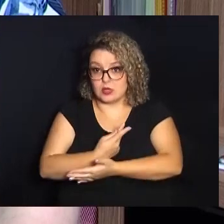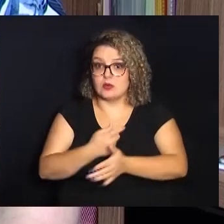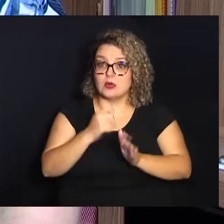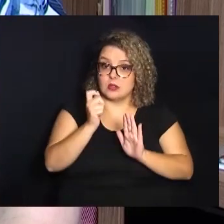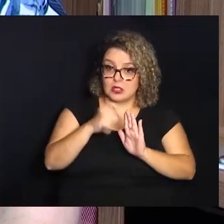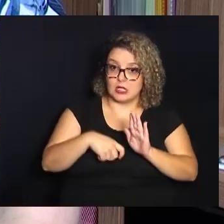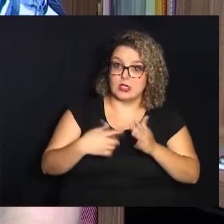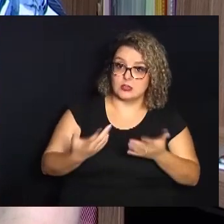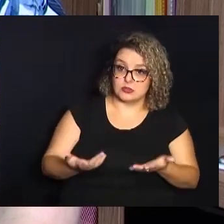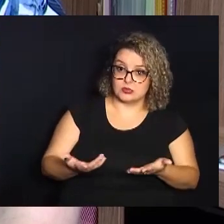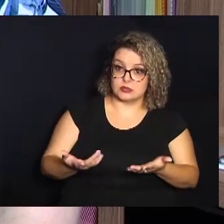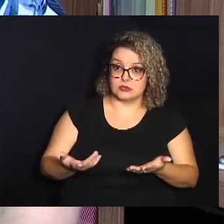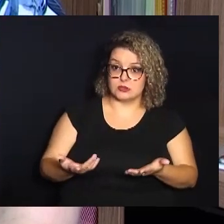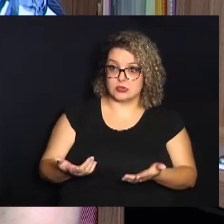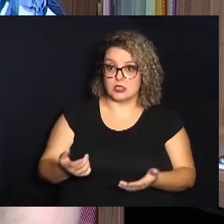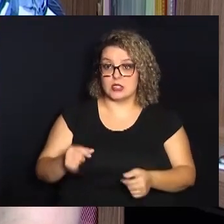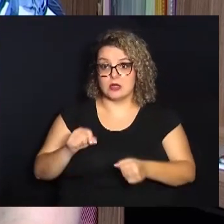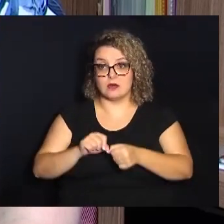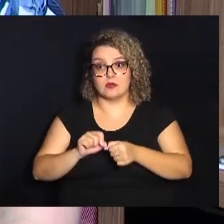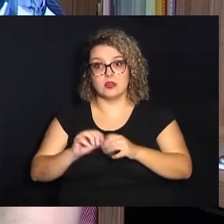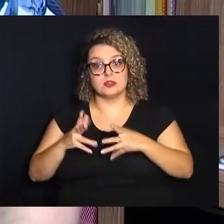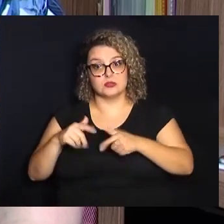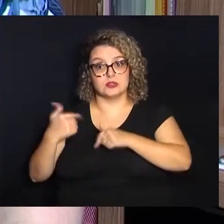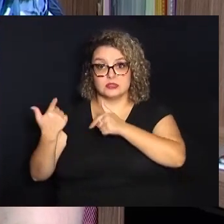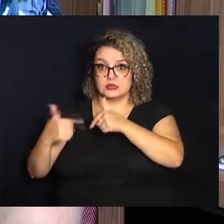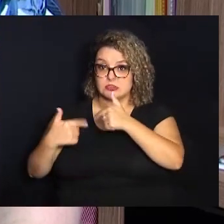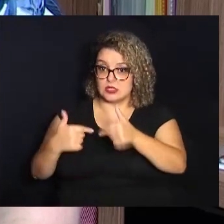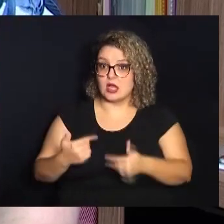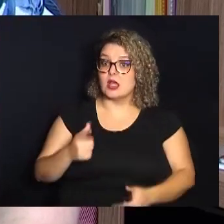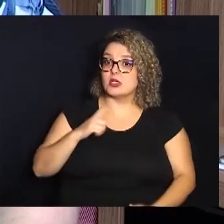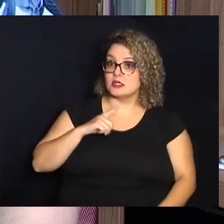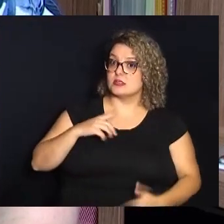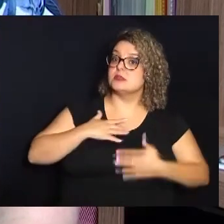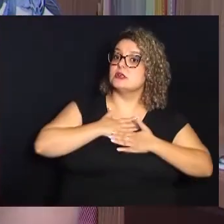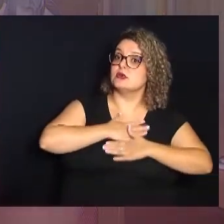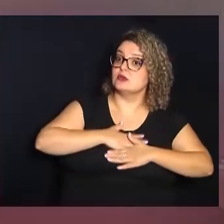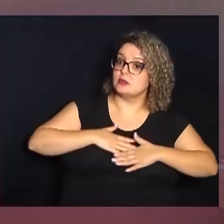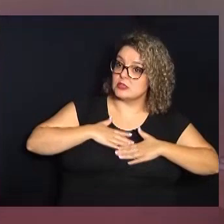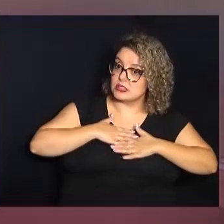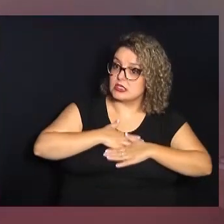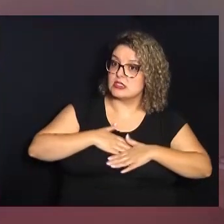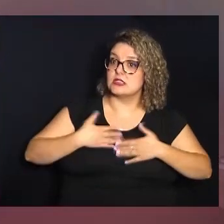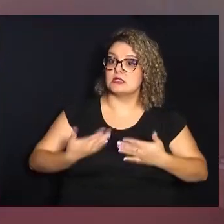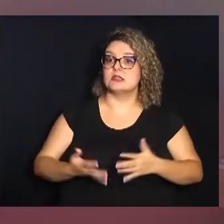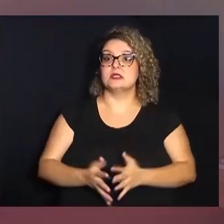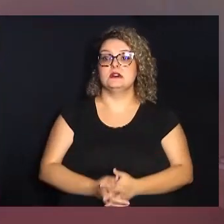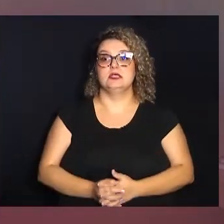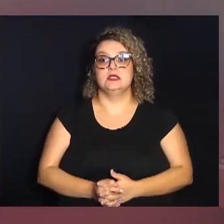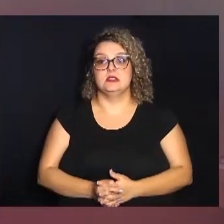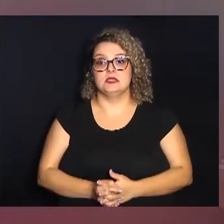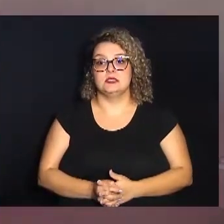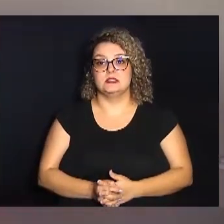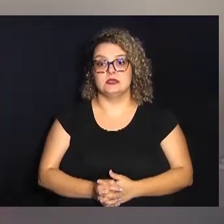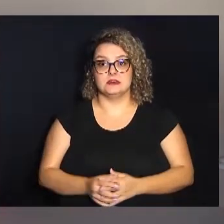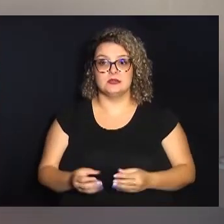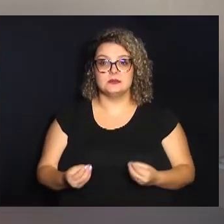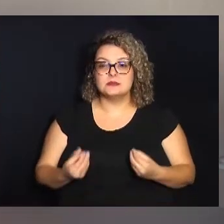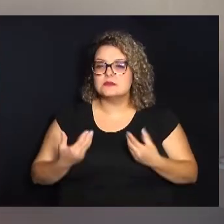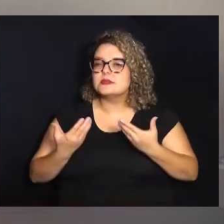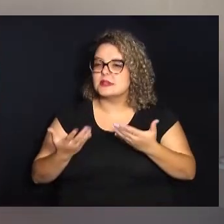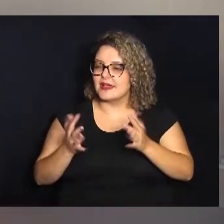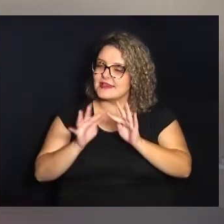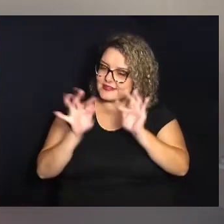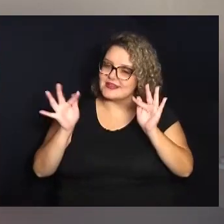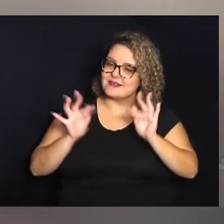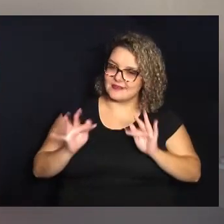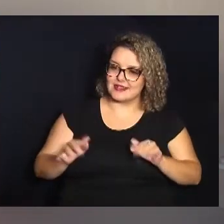imenso de trazer essa felicidade também para as famílias, a mesma felicidade que eu senti, né, ao